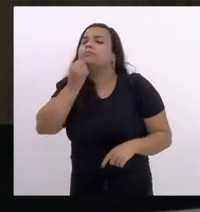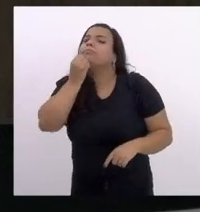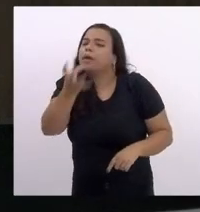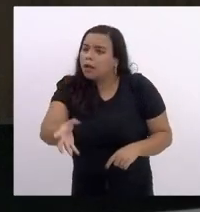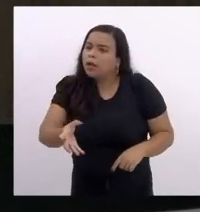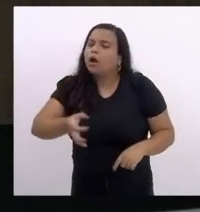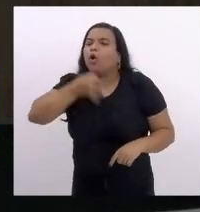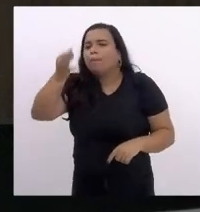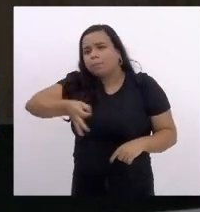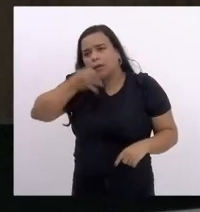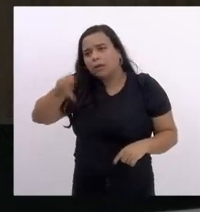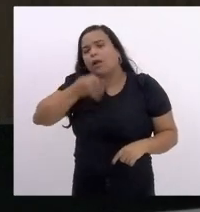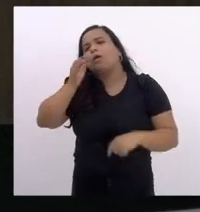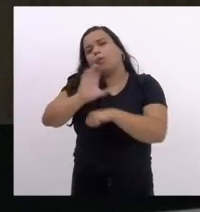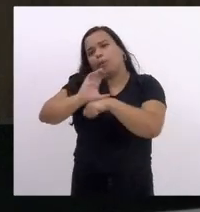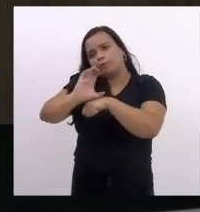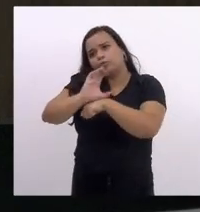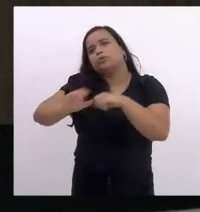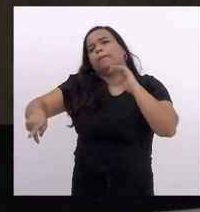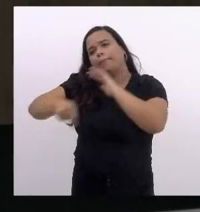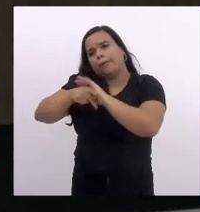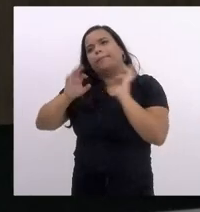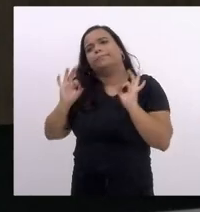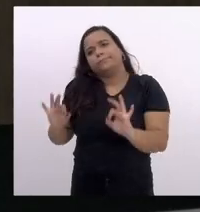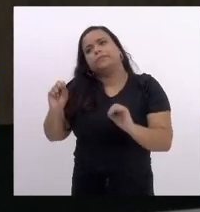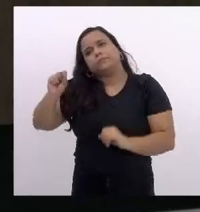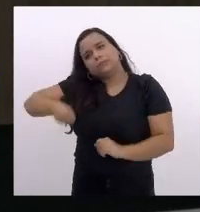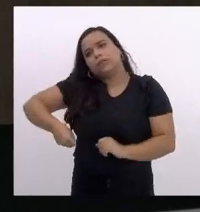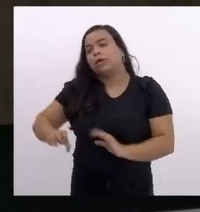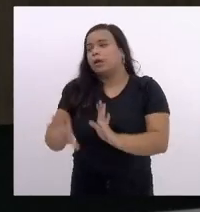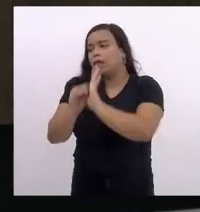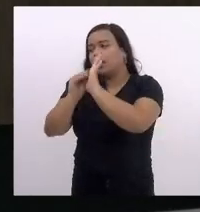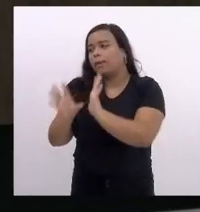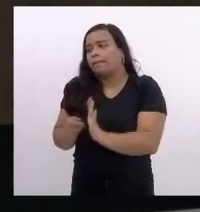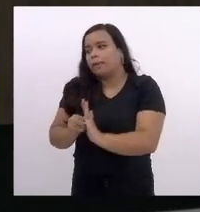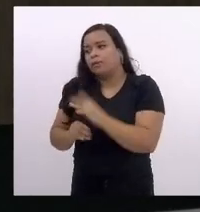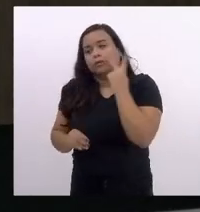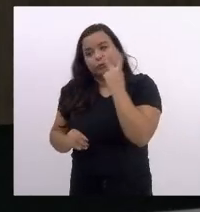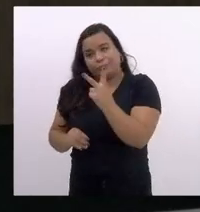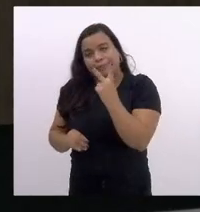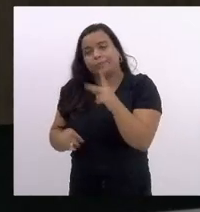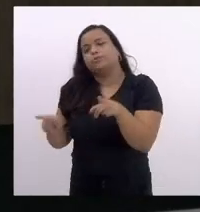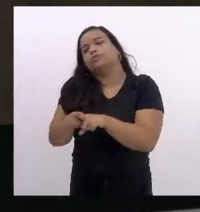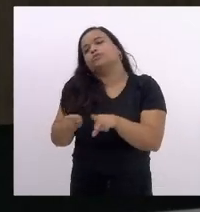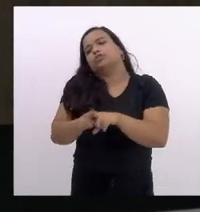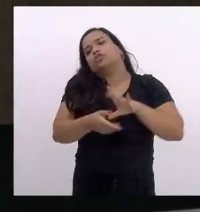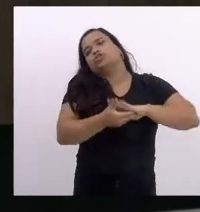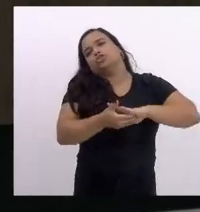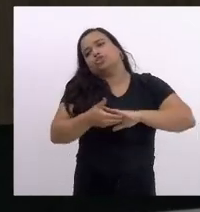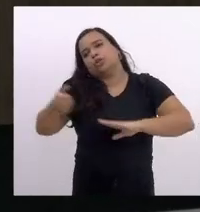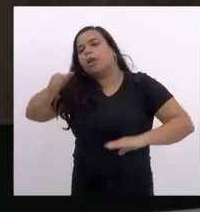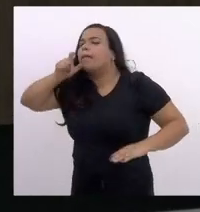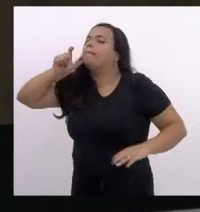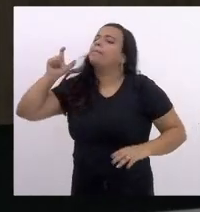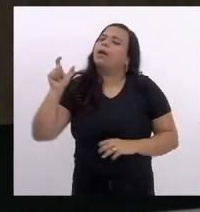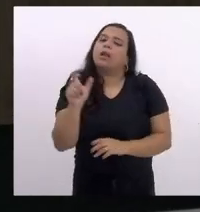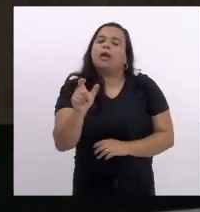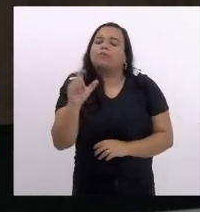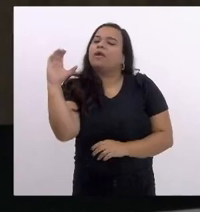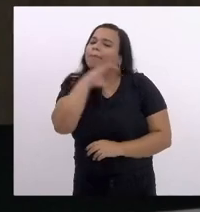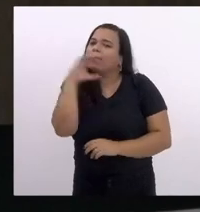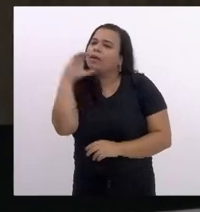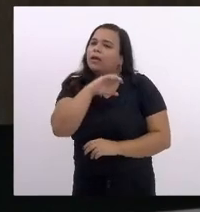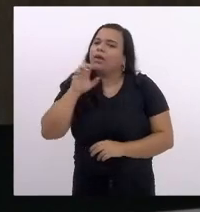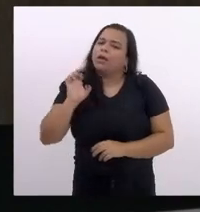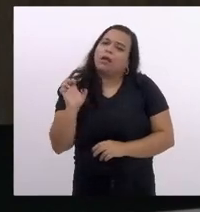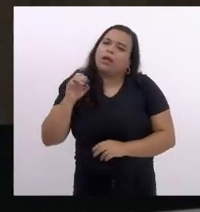parecer pela constitucionalidade, com duas emendas, retirando fora a palavra pela emergência ou